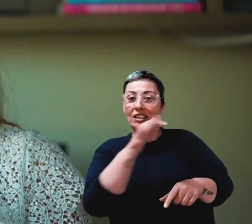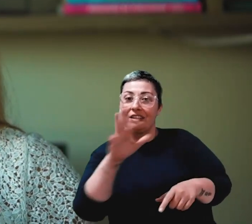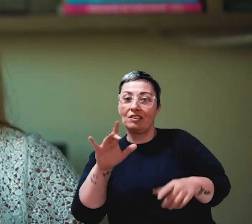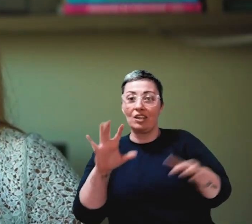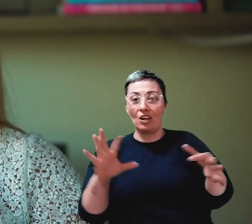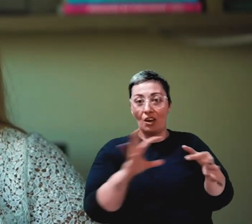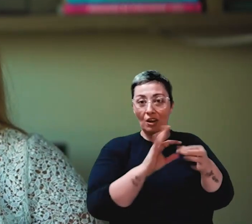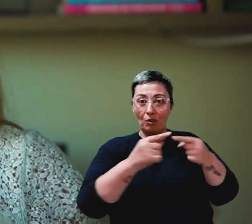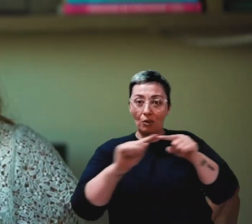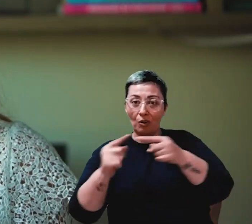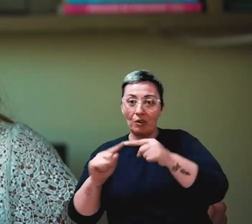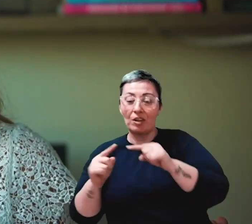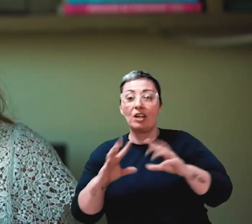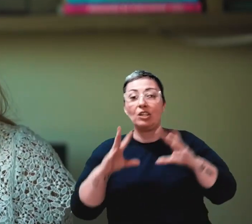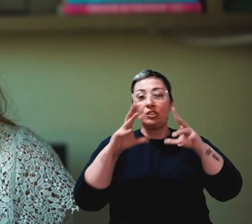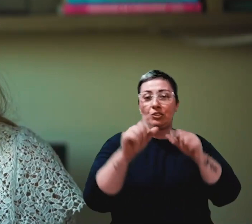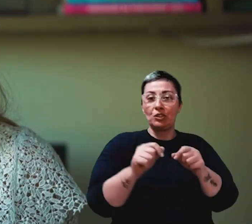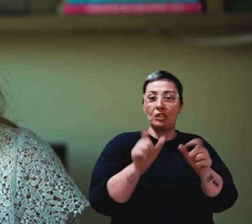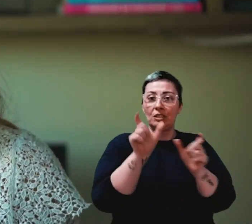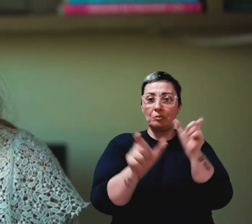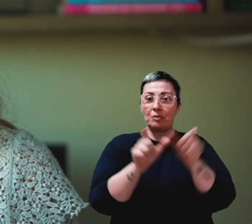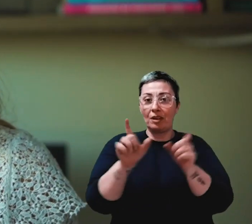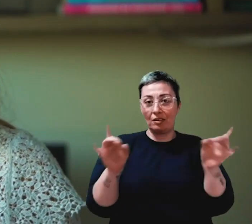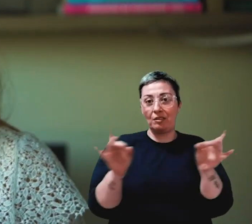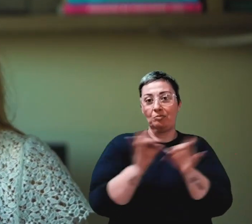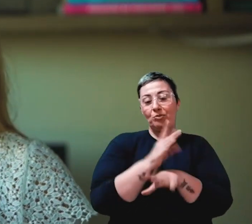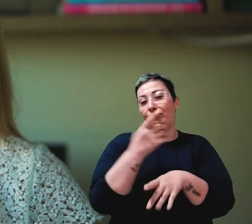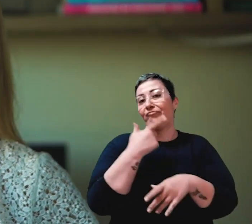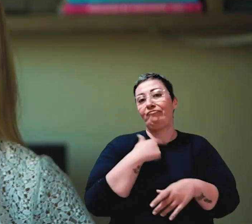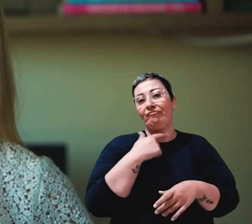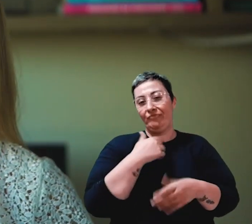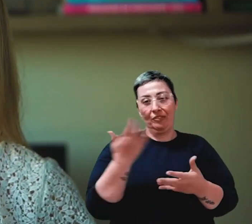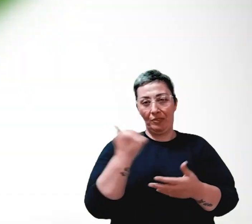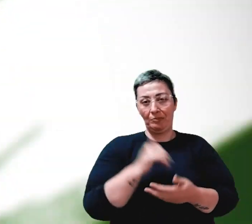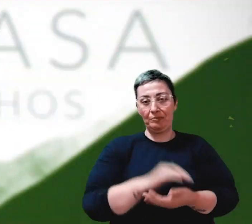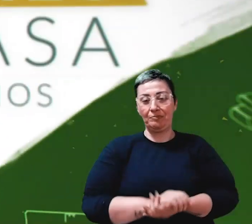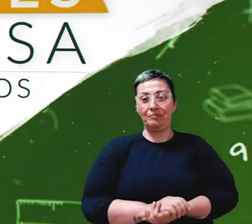elas, formamos todas as palavras que quisermos. Vamos lá?